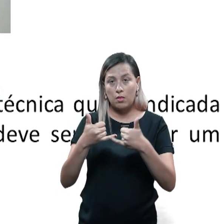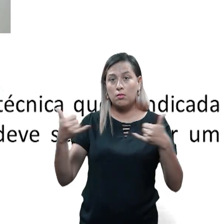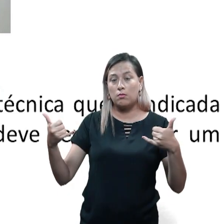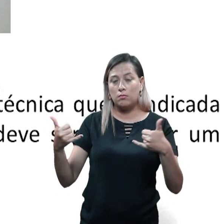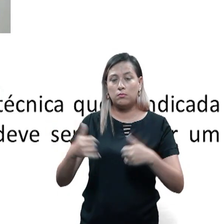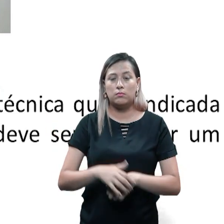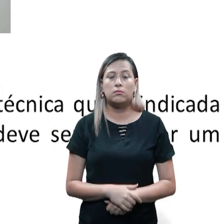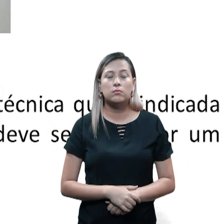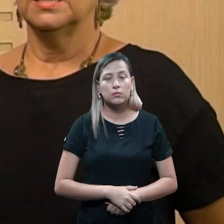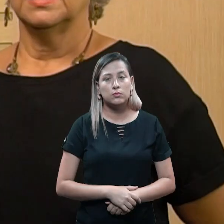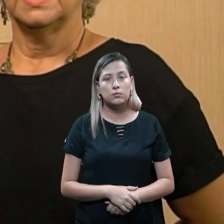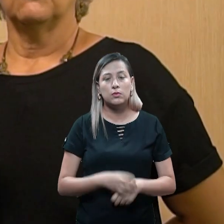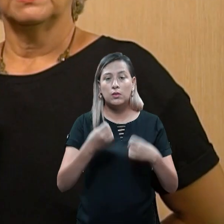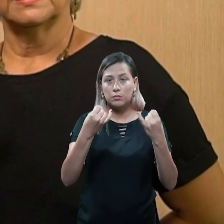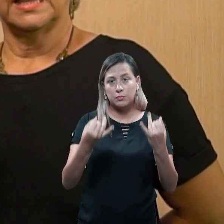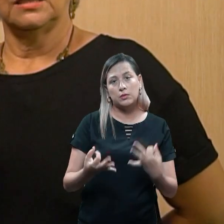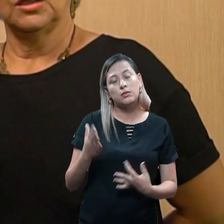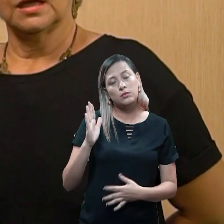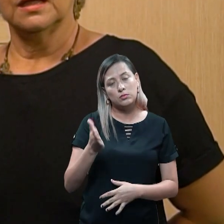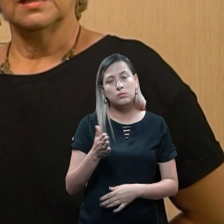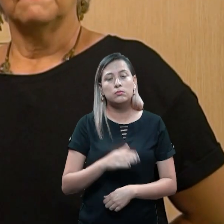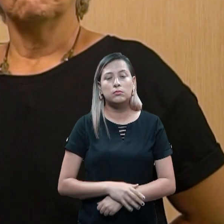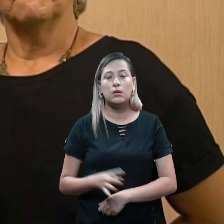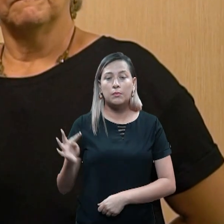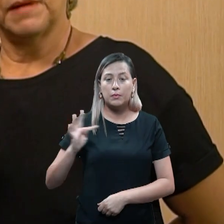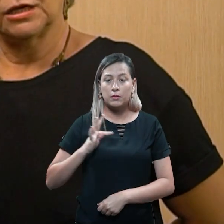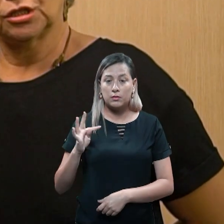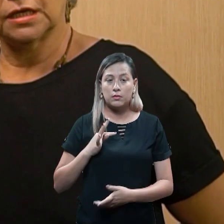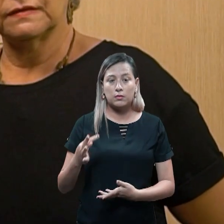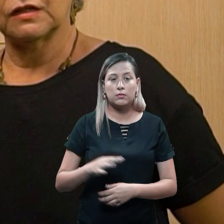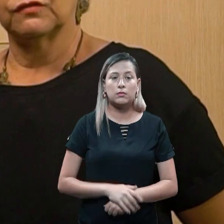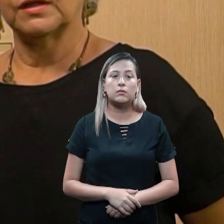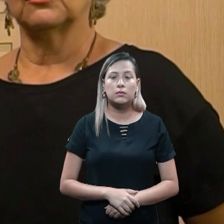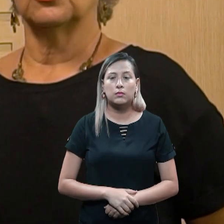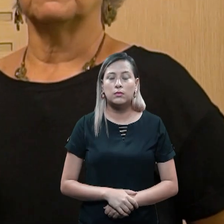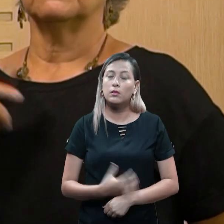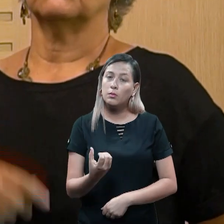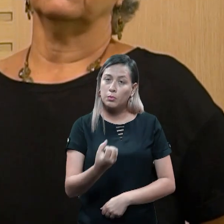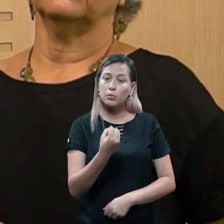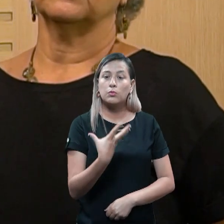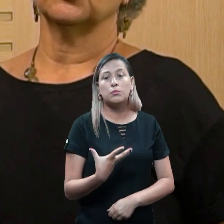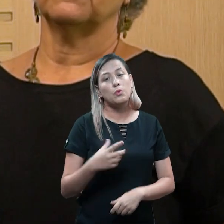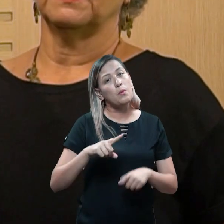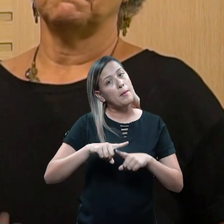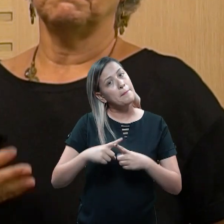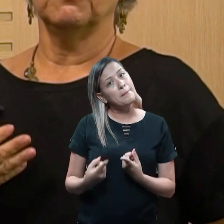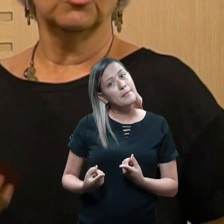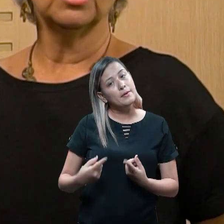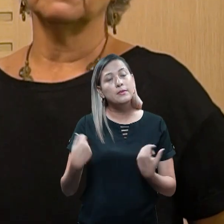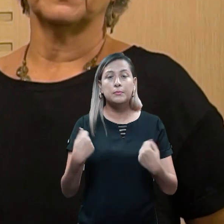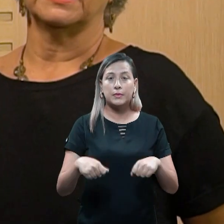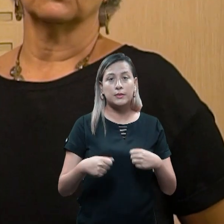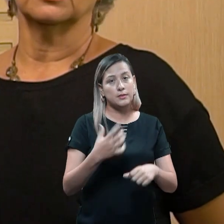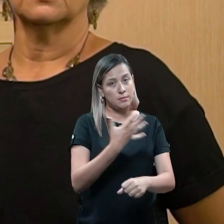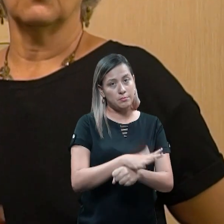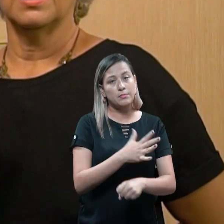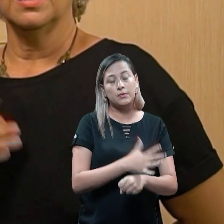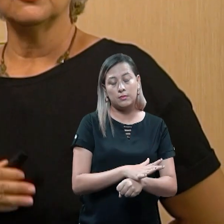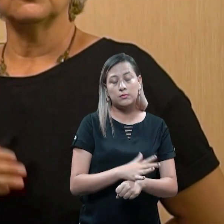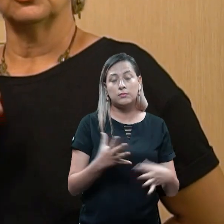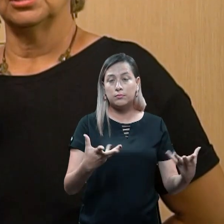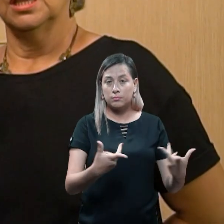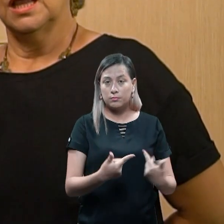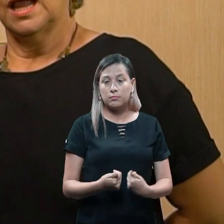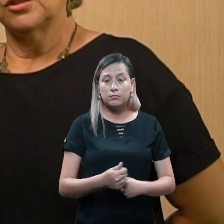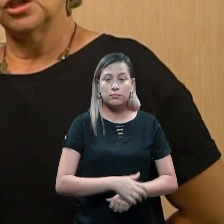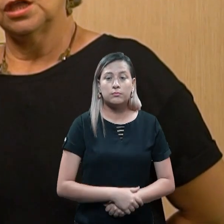linha. Como eu já falei, é uma técnica bastante satisfatória, mas só se você já tiver muita prática. Então,